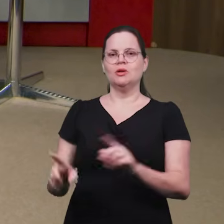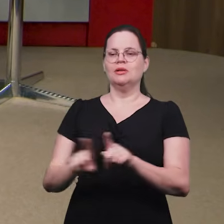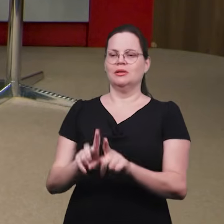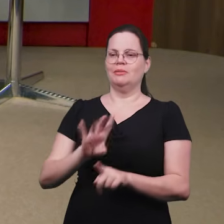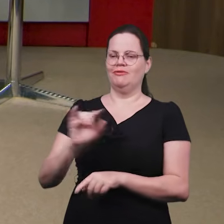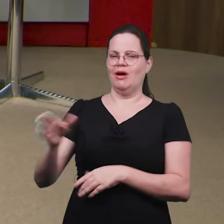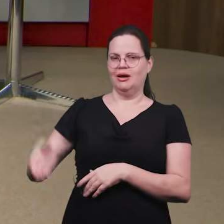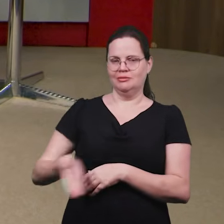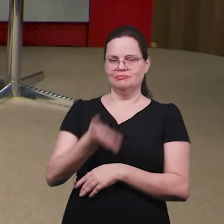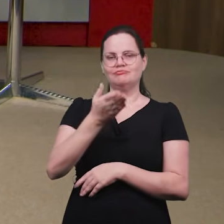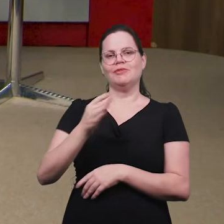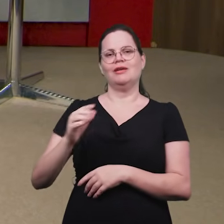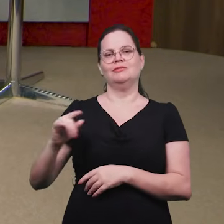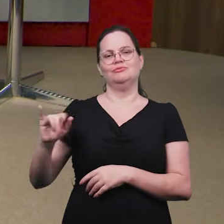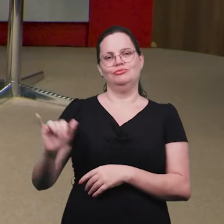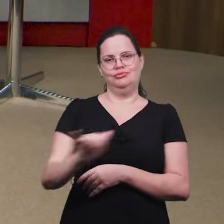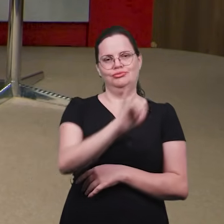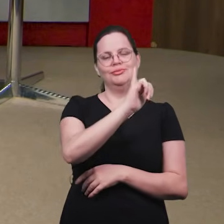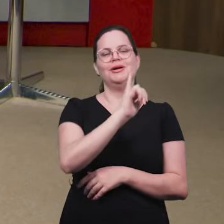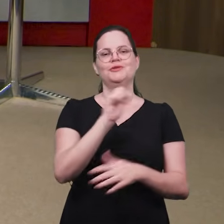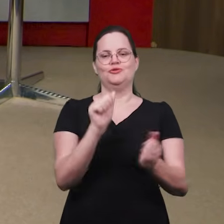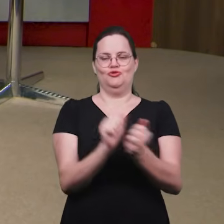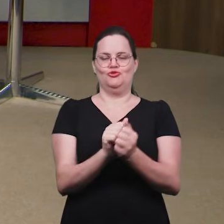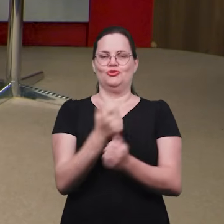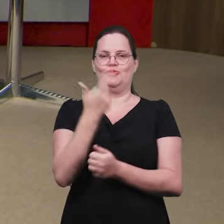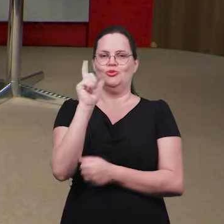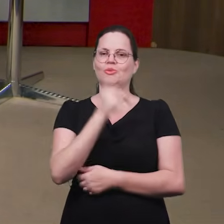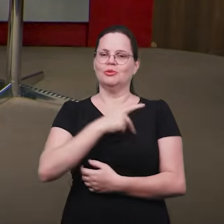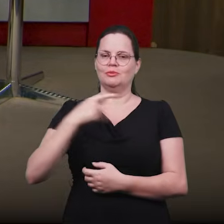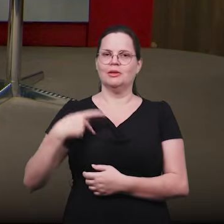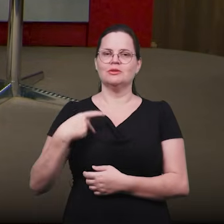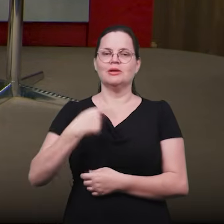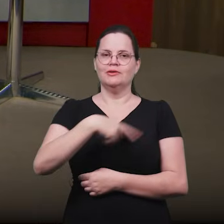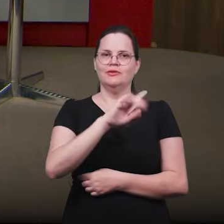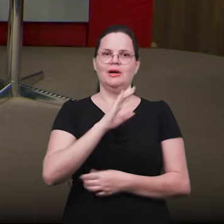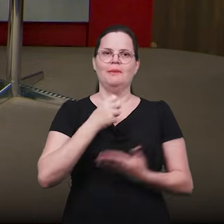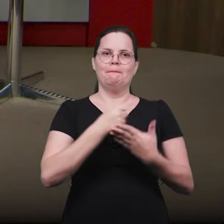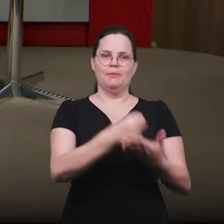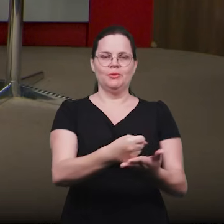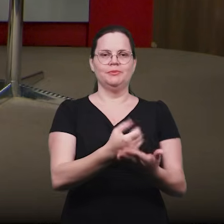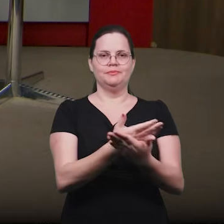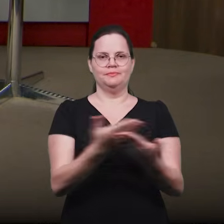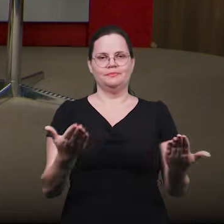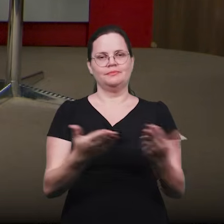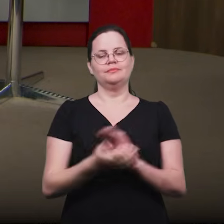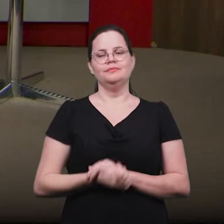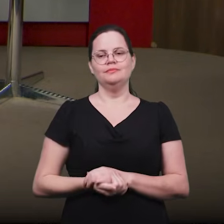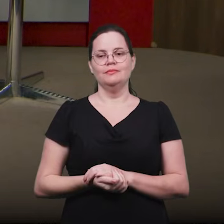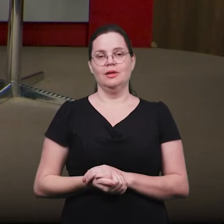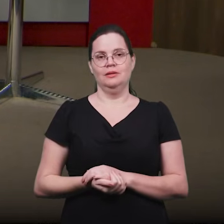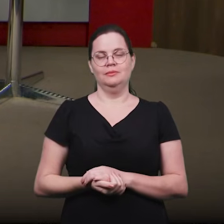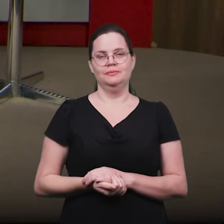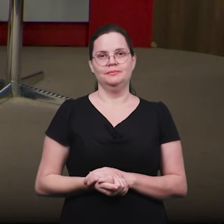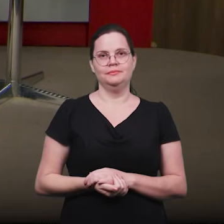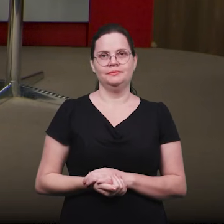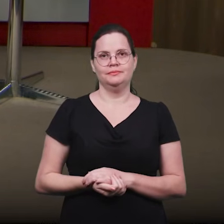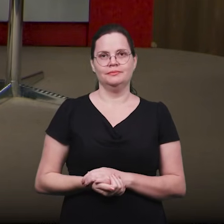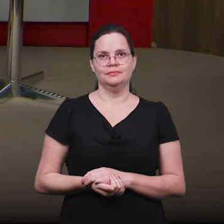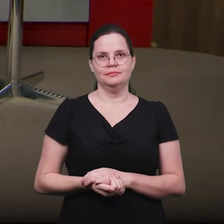também vai agora viajar com essa missão de levar apoio e recursos para o